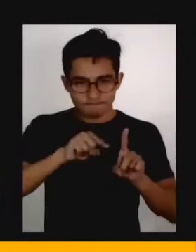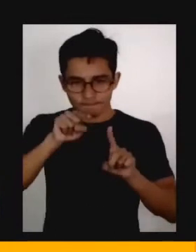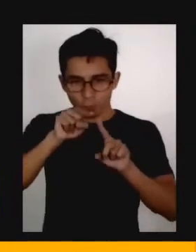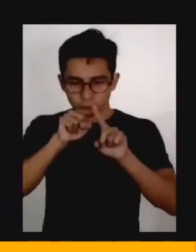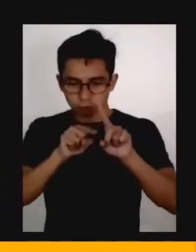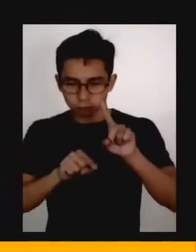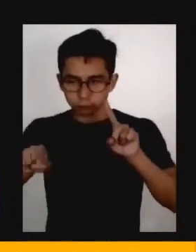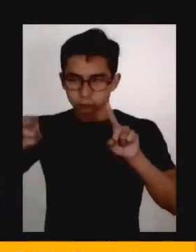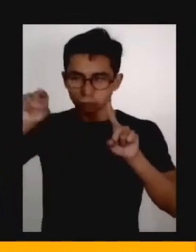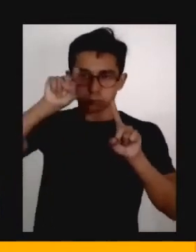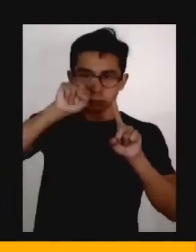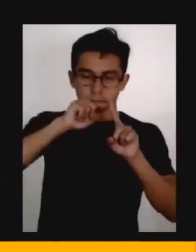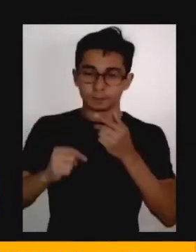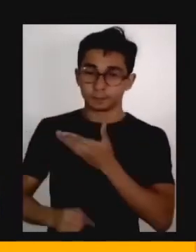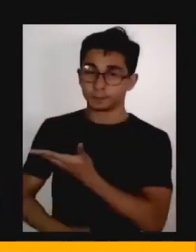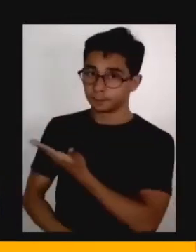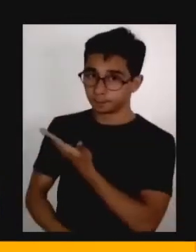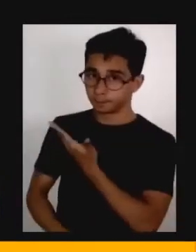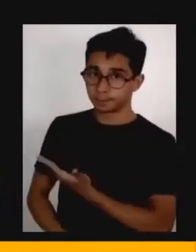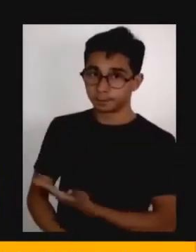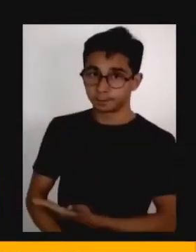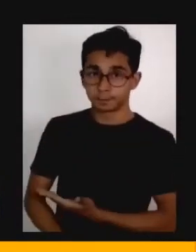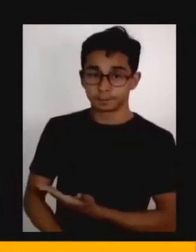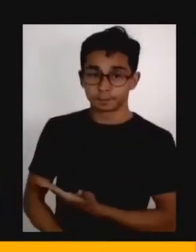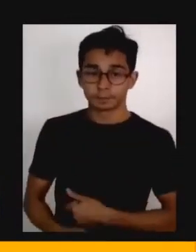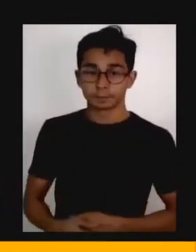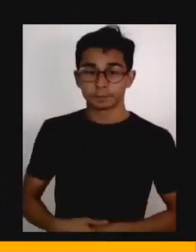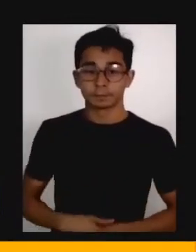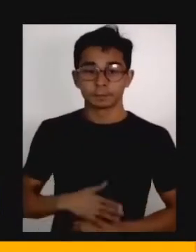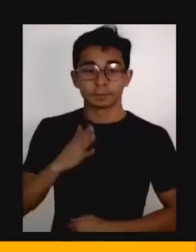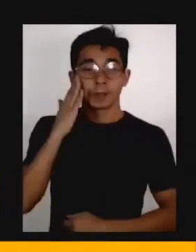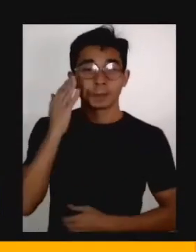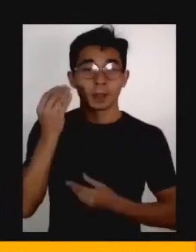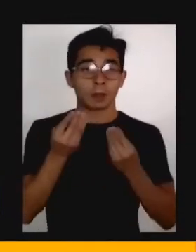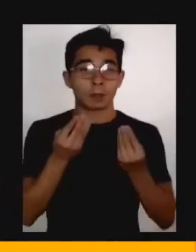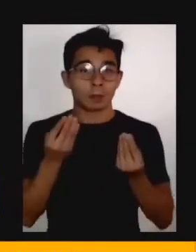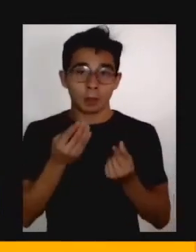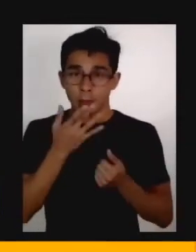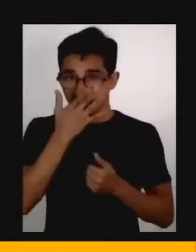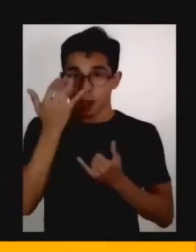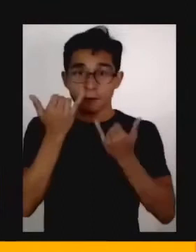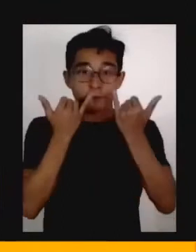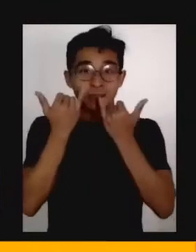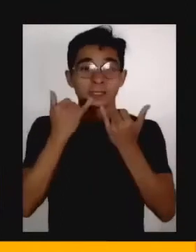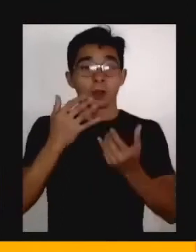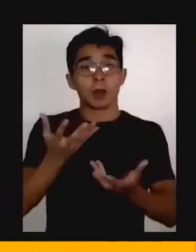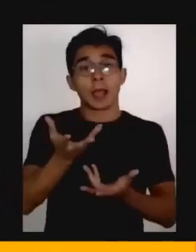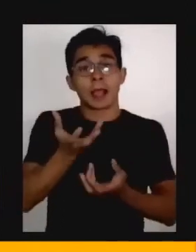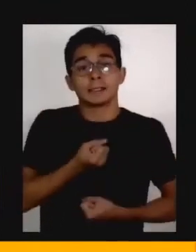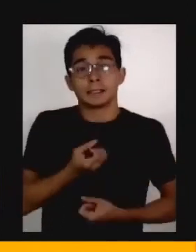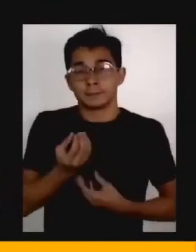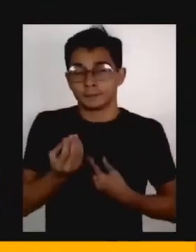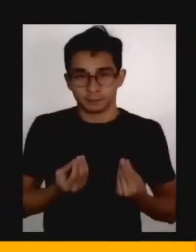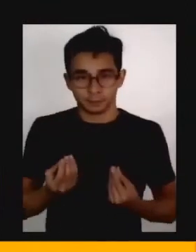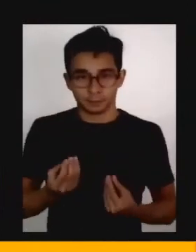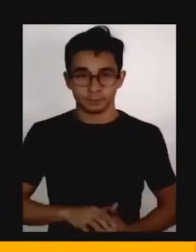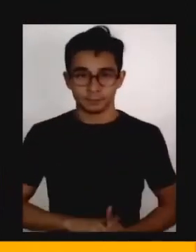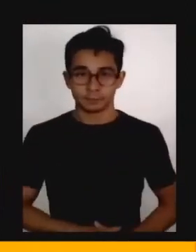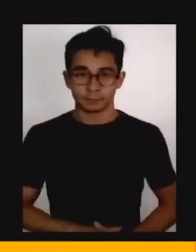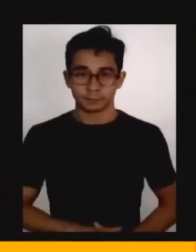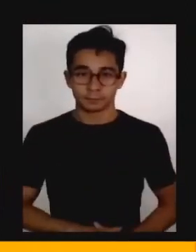entender qual que foi a reação do consumidor em relação a essa informação. Com todas